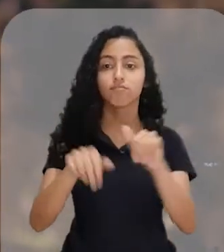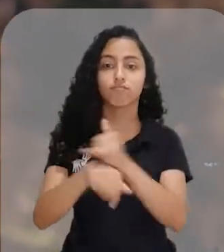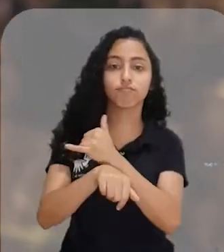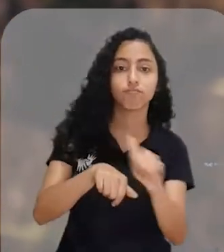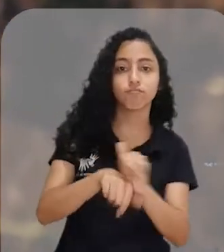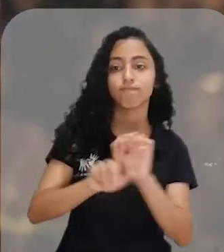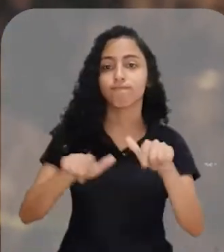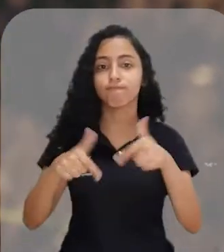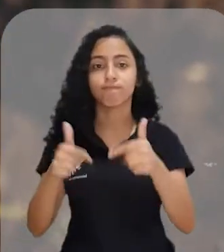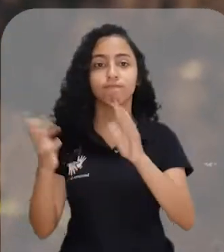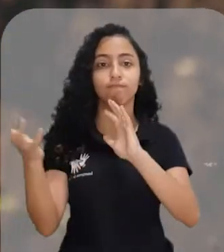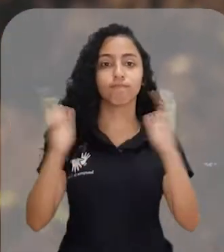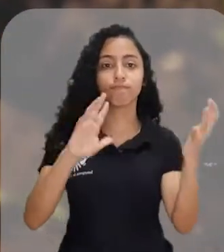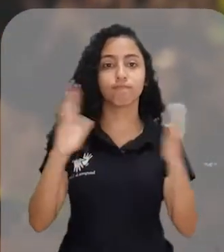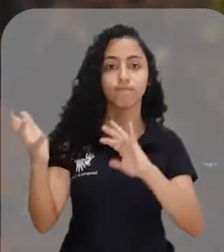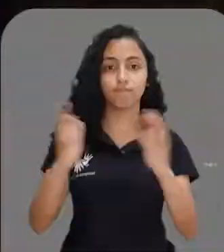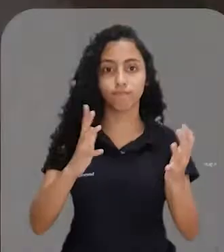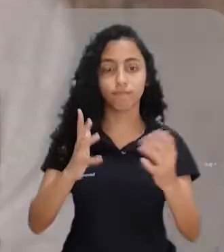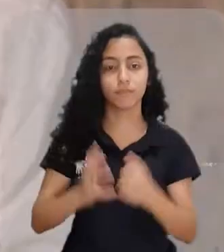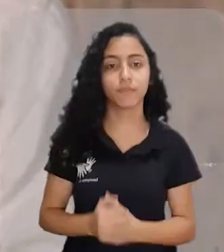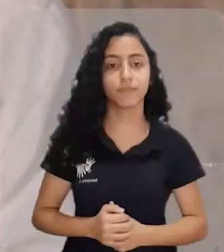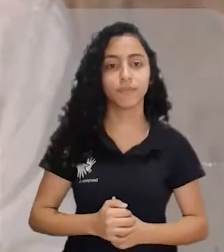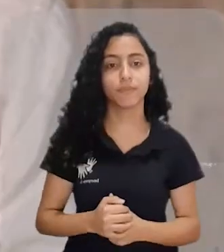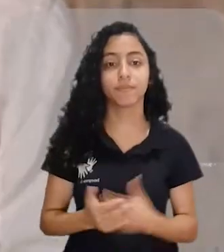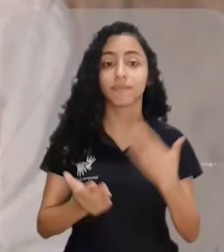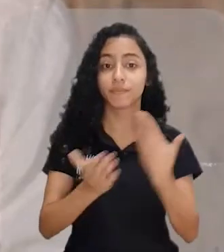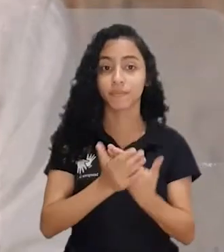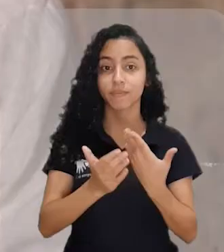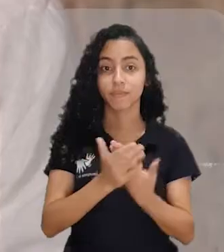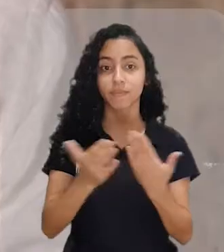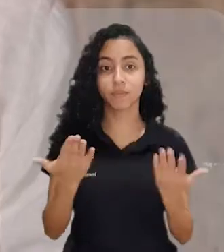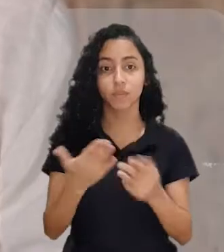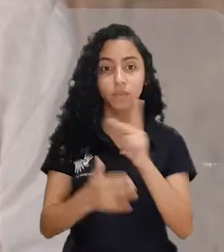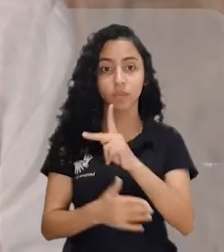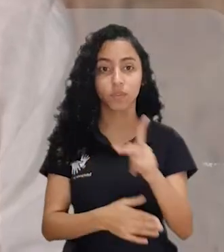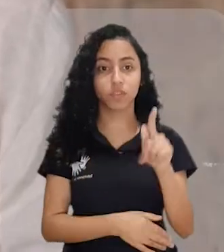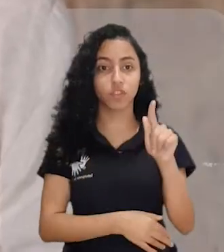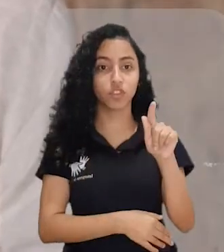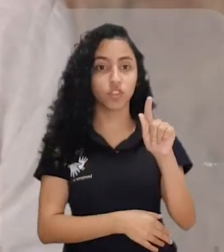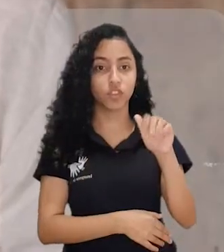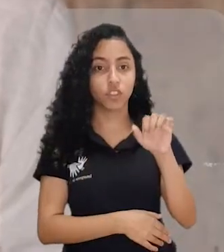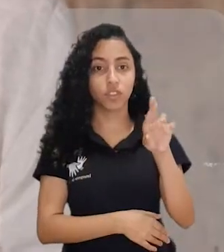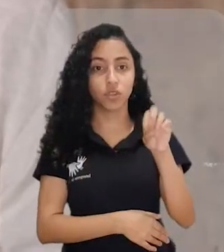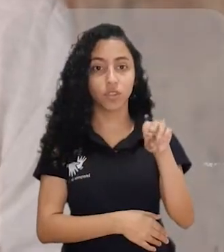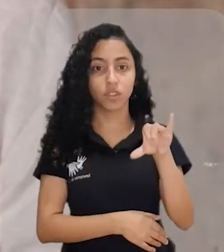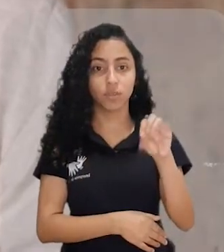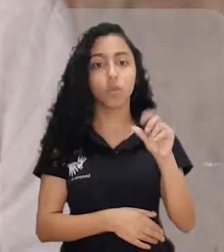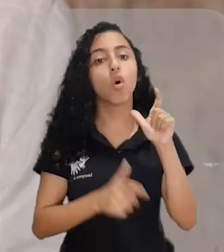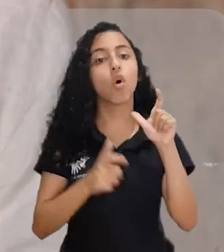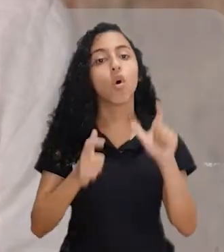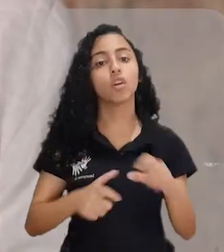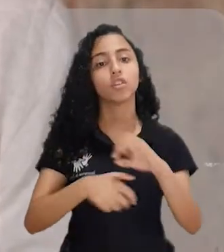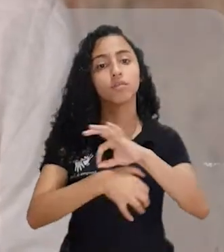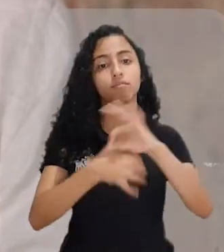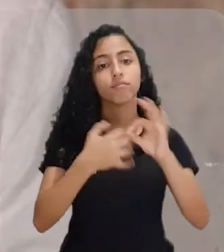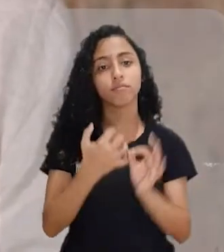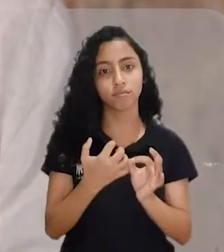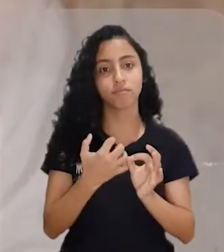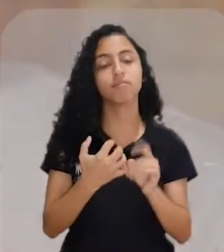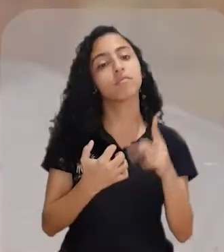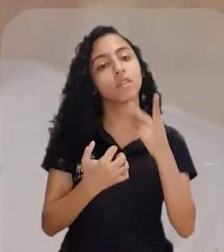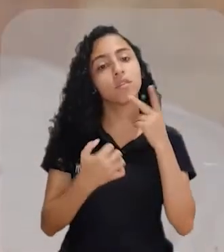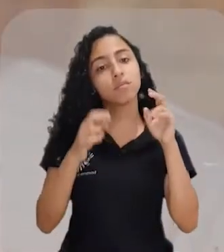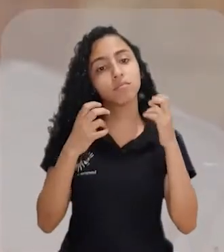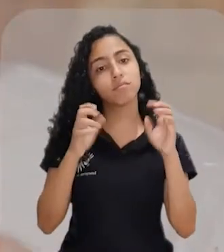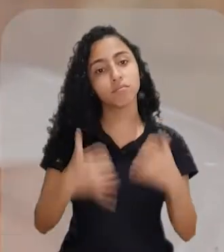e enfrentamentos à mudança do clima. Nesta aula, o professor Jerônimo Barreto, da Universidade Federal Rural do Rio de